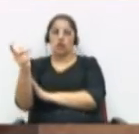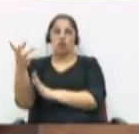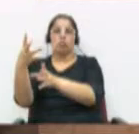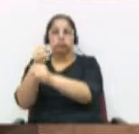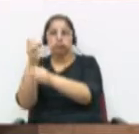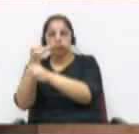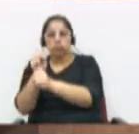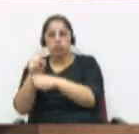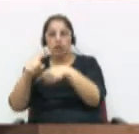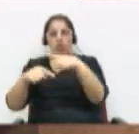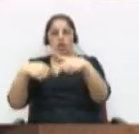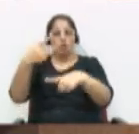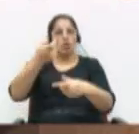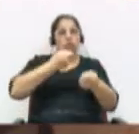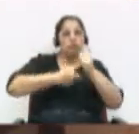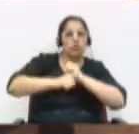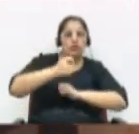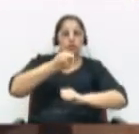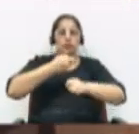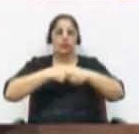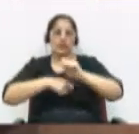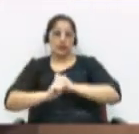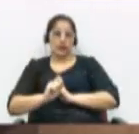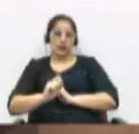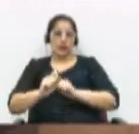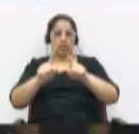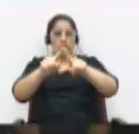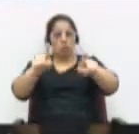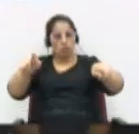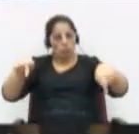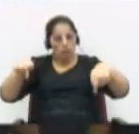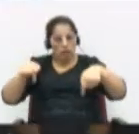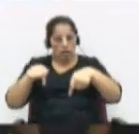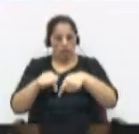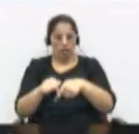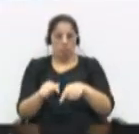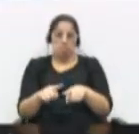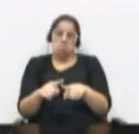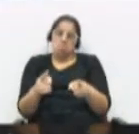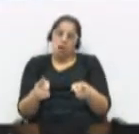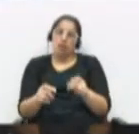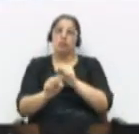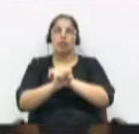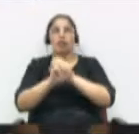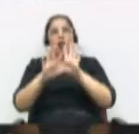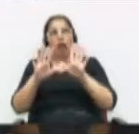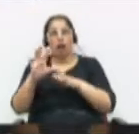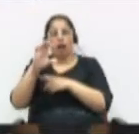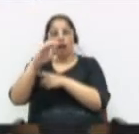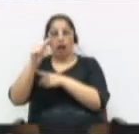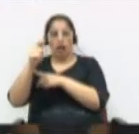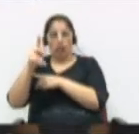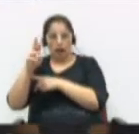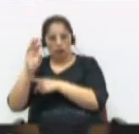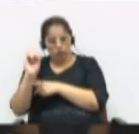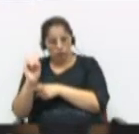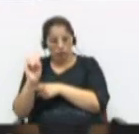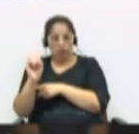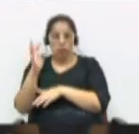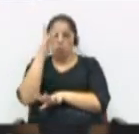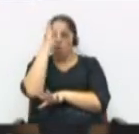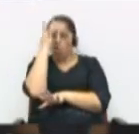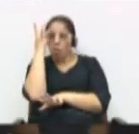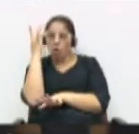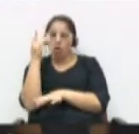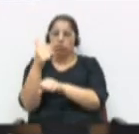uma área negociada em nome da Cooperativa Habitacional Coabitare, mas é claro que os nossos engenheiros, os nossos profissionais,